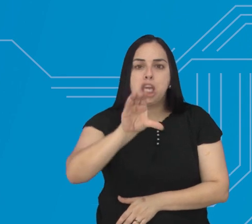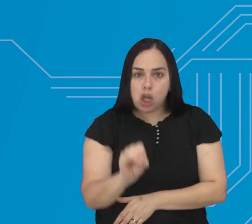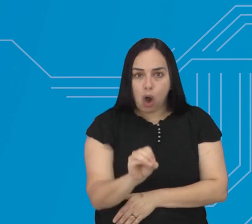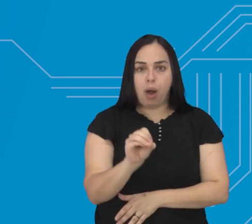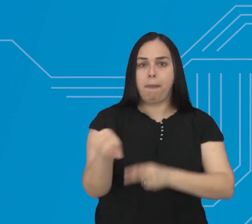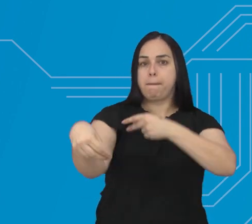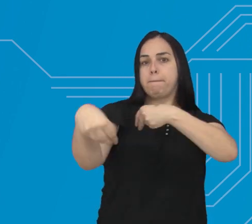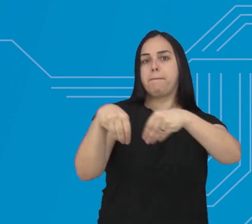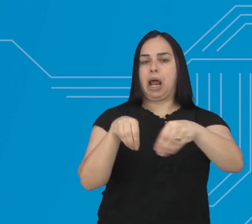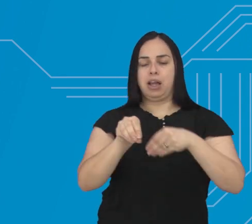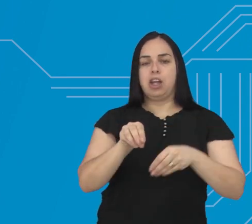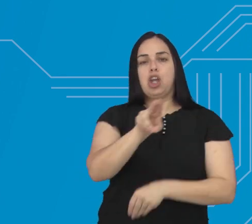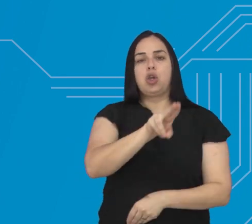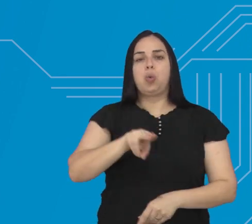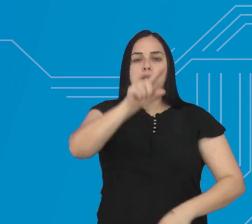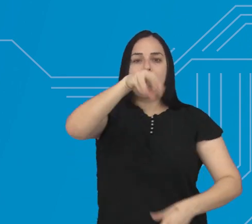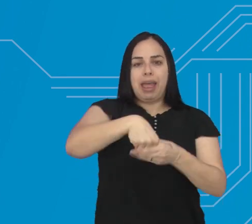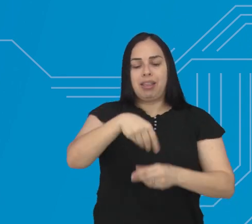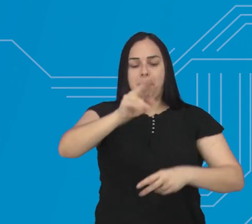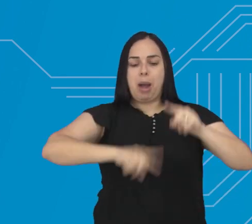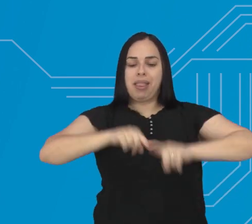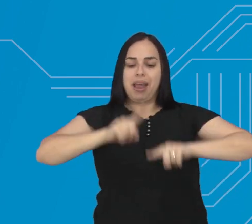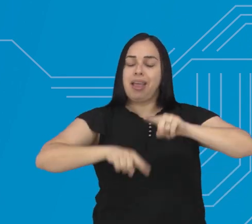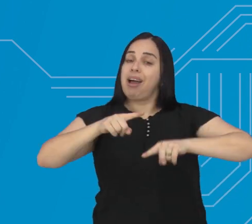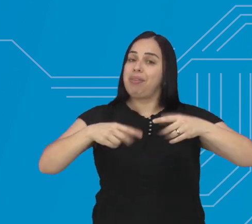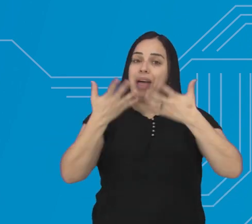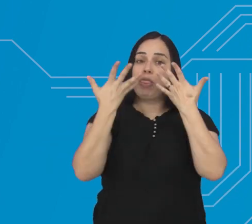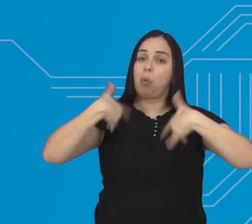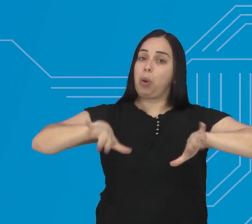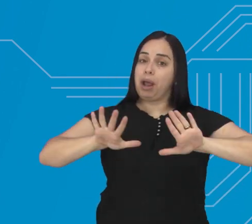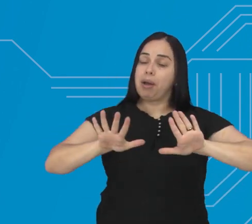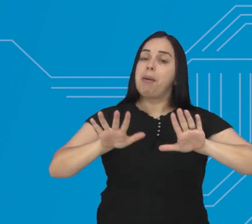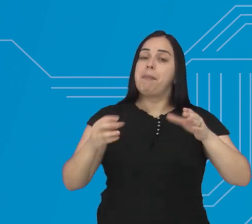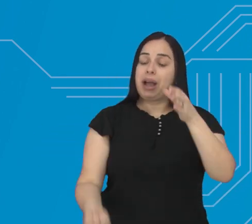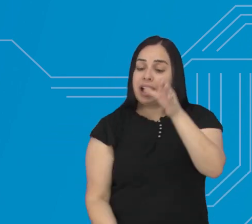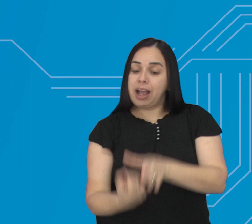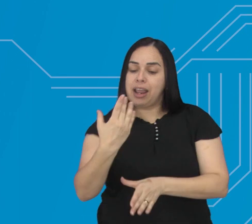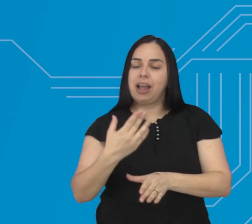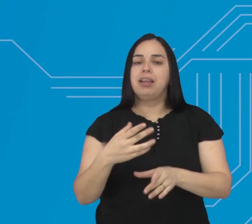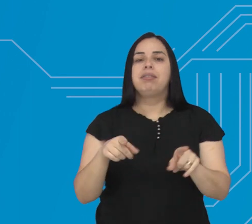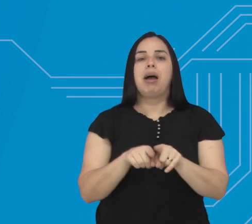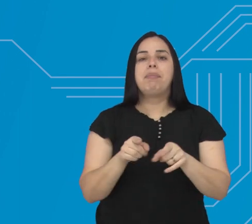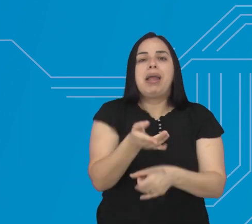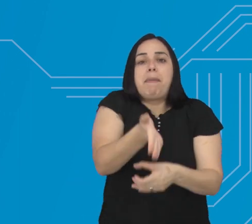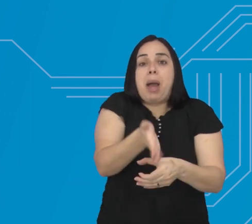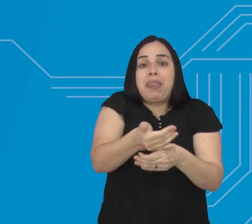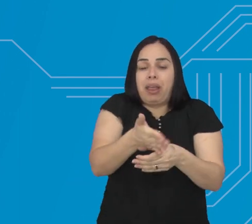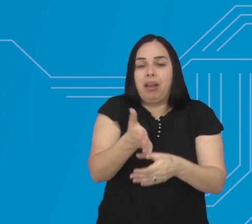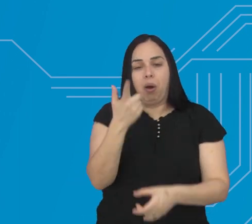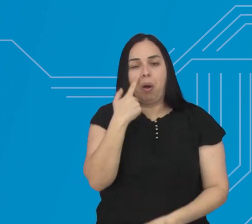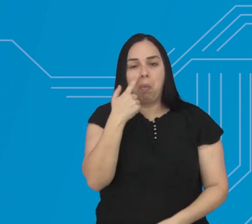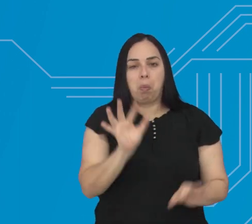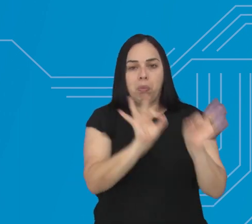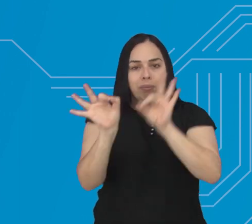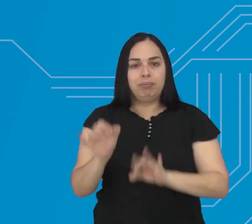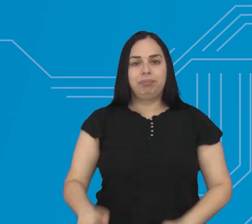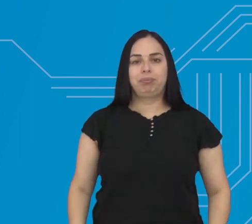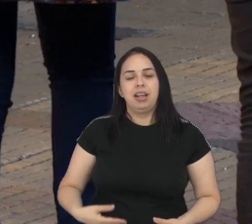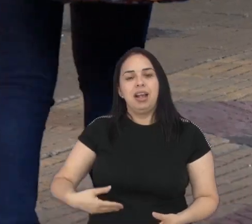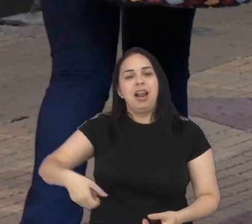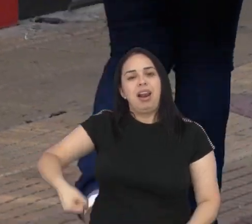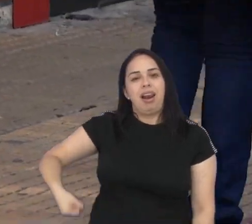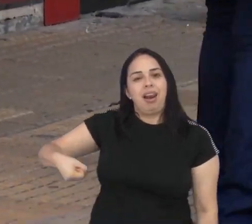plástico biodegradável que utiliza produtos orgânicos na composição, inclusive o amido de batata. Olha